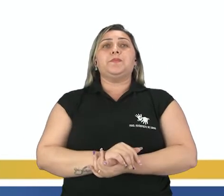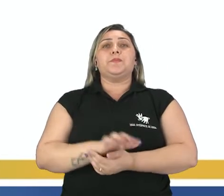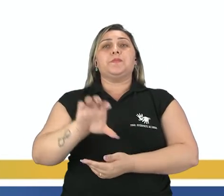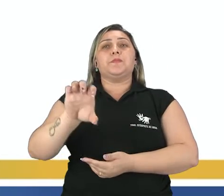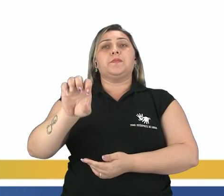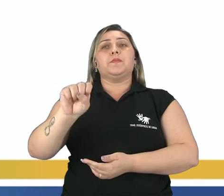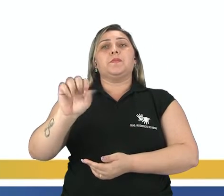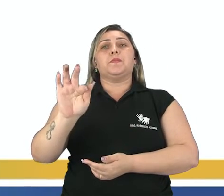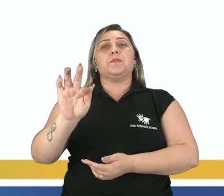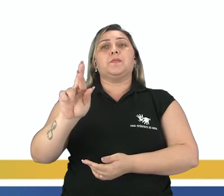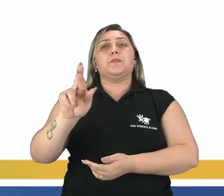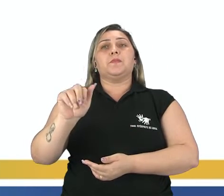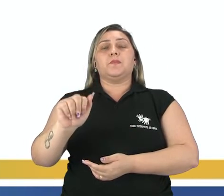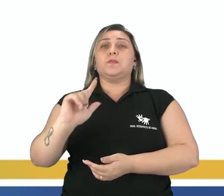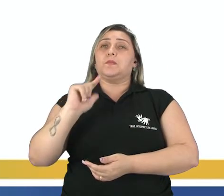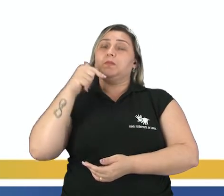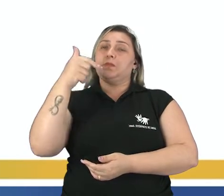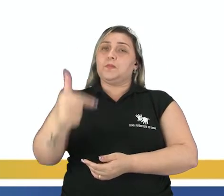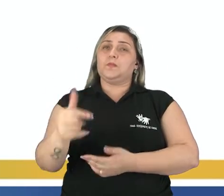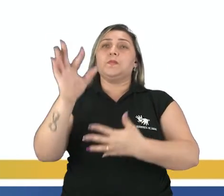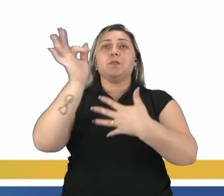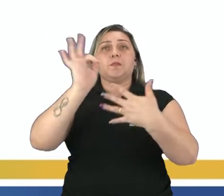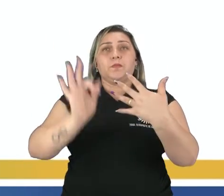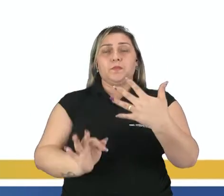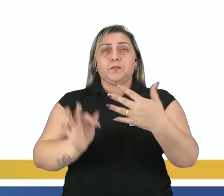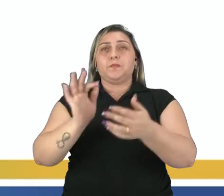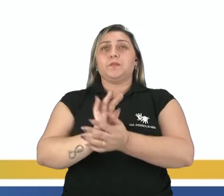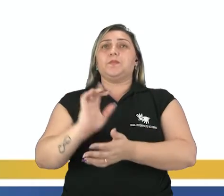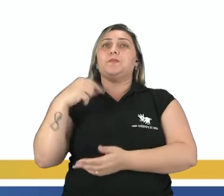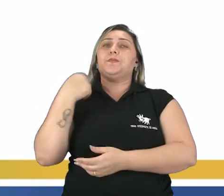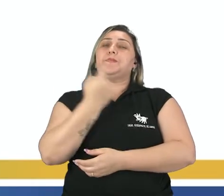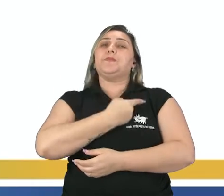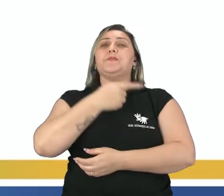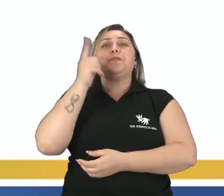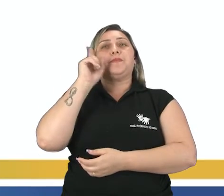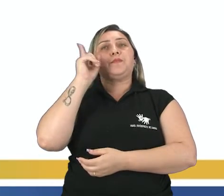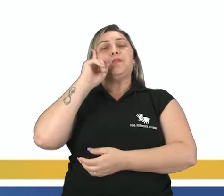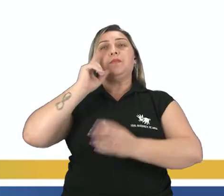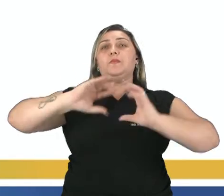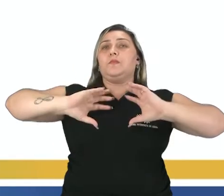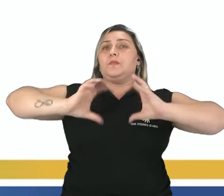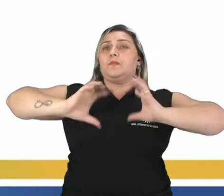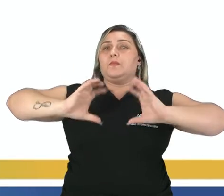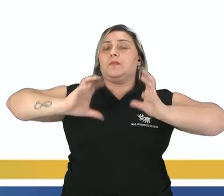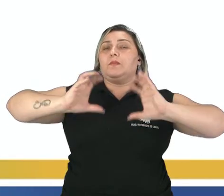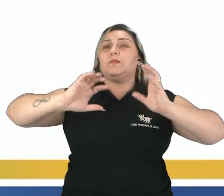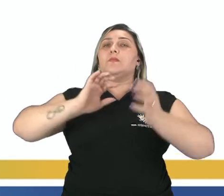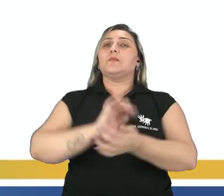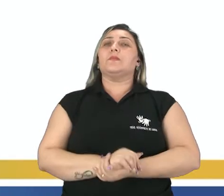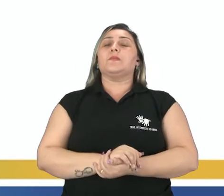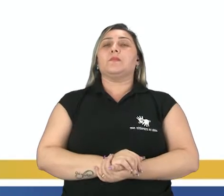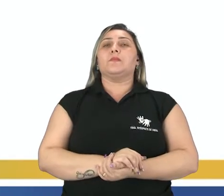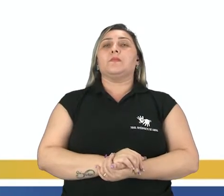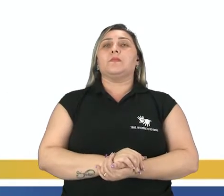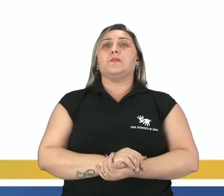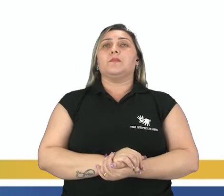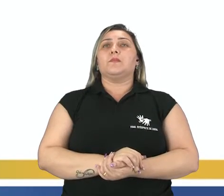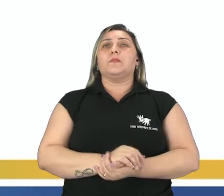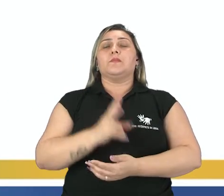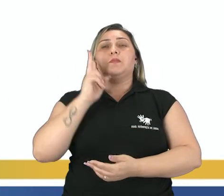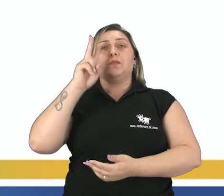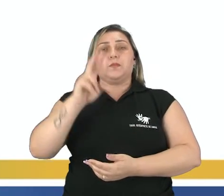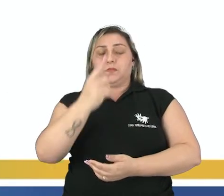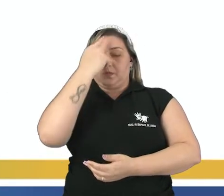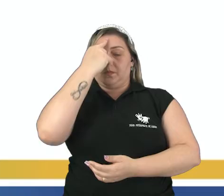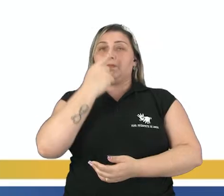esfera. Outros elementos comuns do nosso dia a dia são as bolas que nós vemos aí